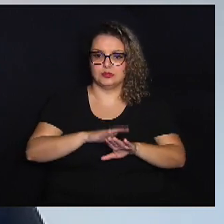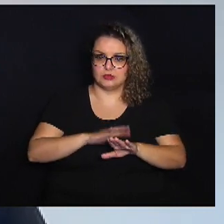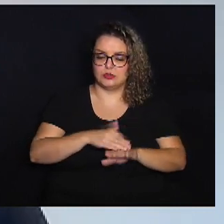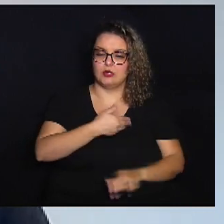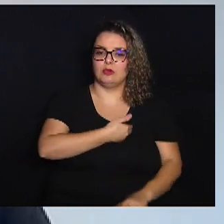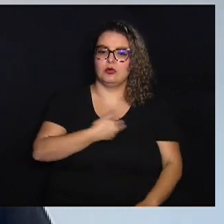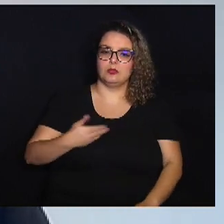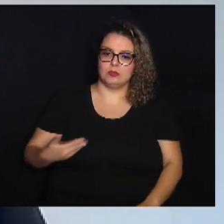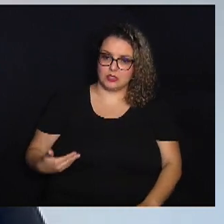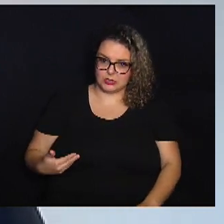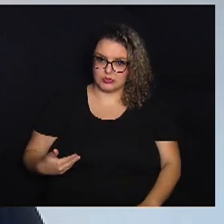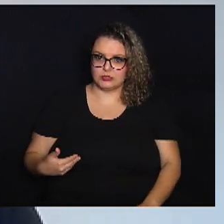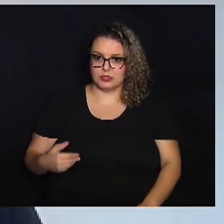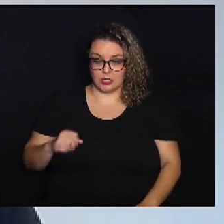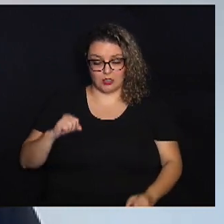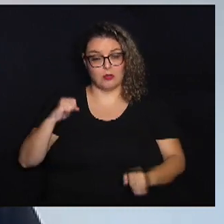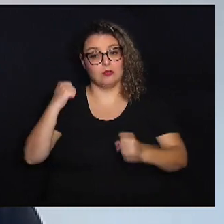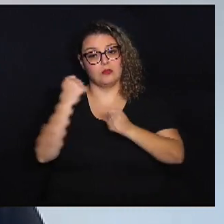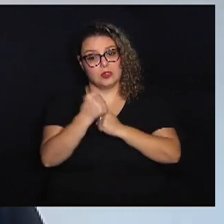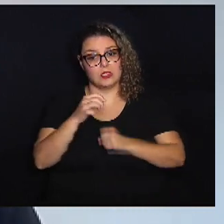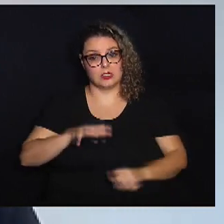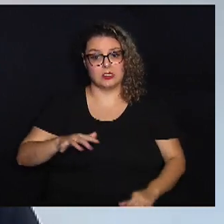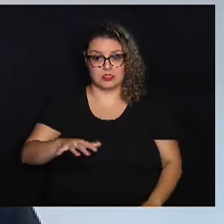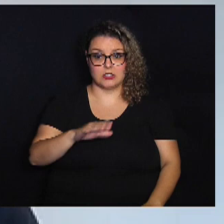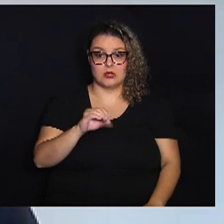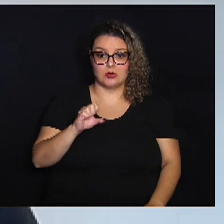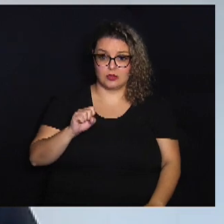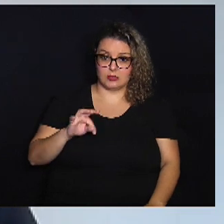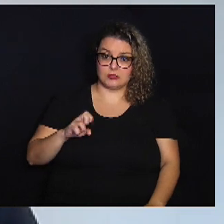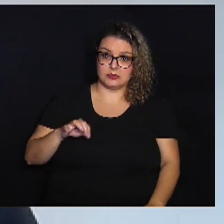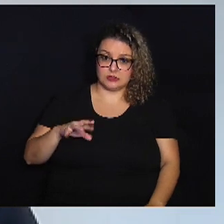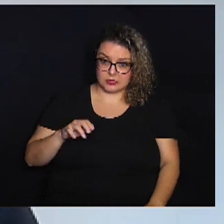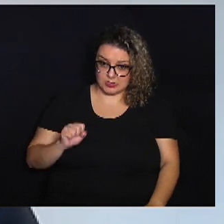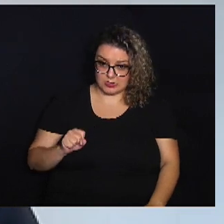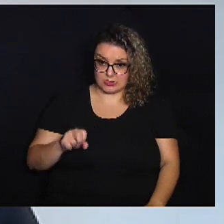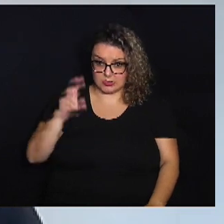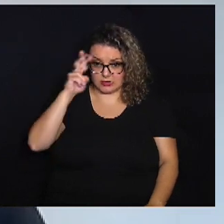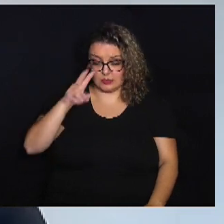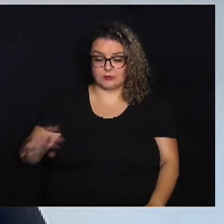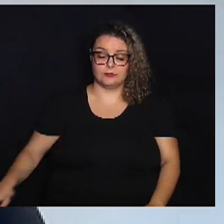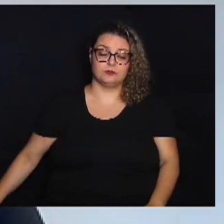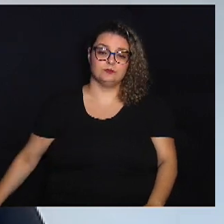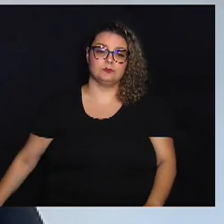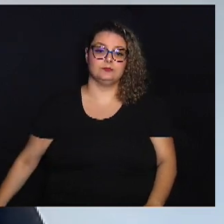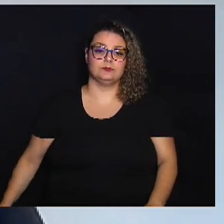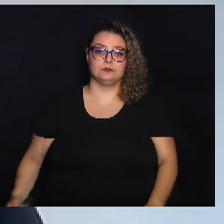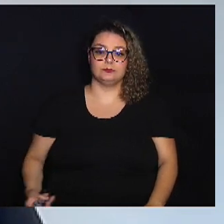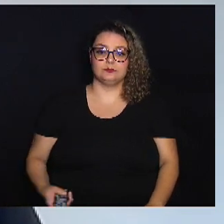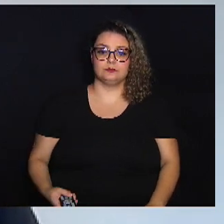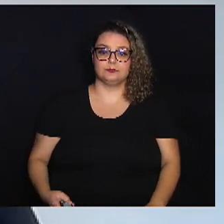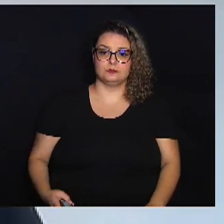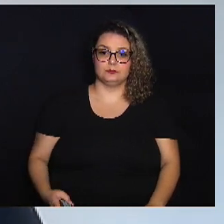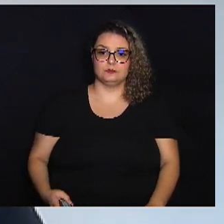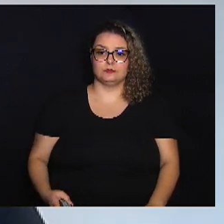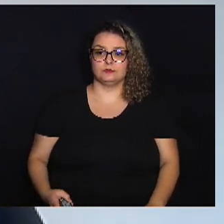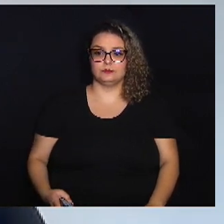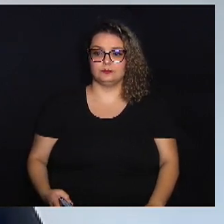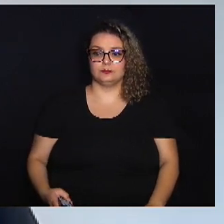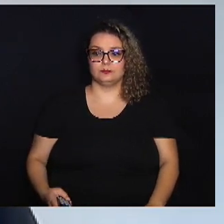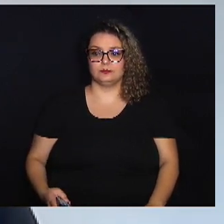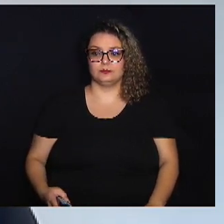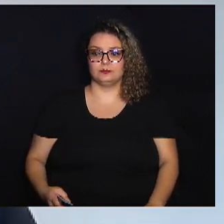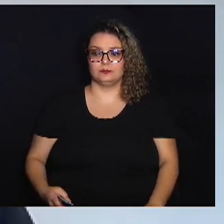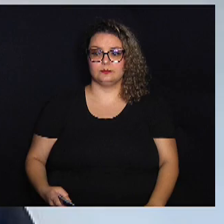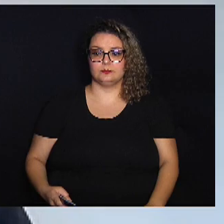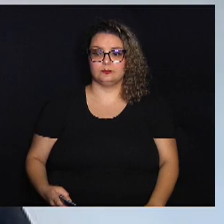governamental para a proteção das áreas costeiras, né? Lembrando, e quando eu falo isso, não é só dos ecossistemas, mas também das